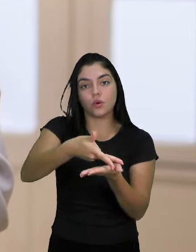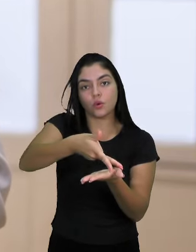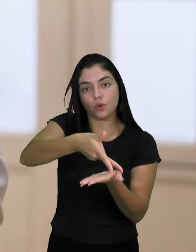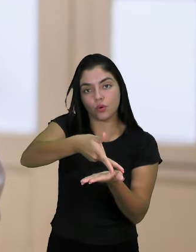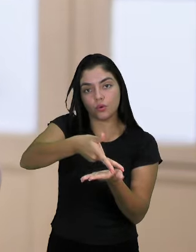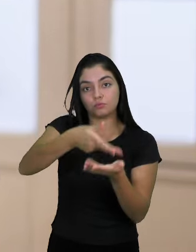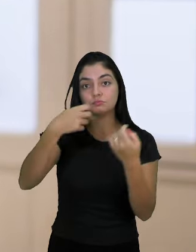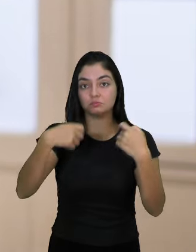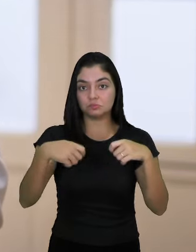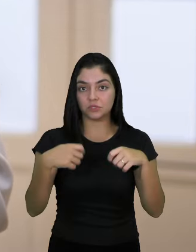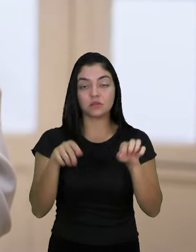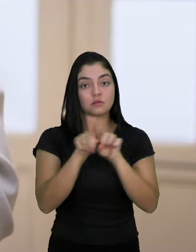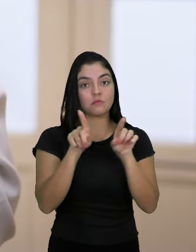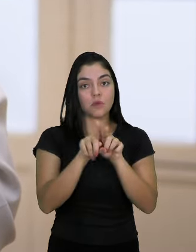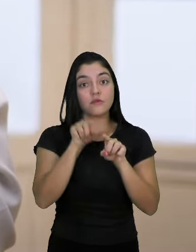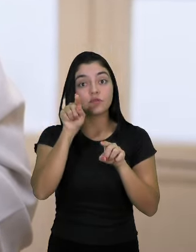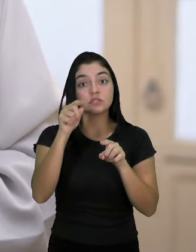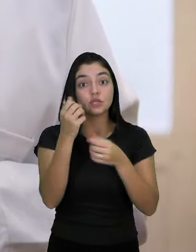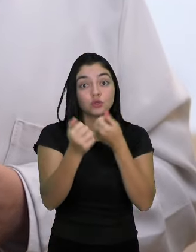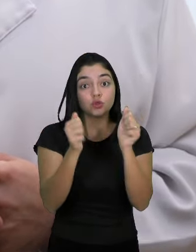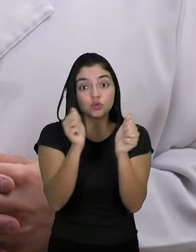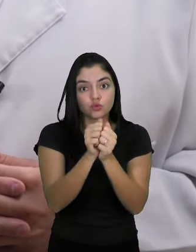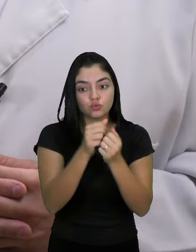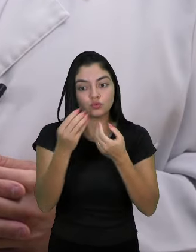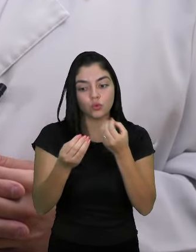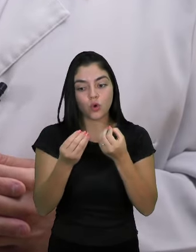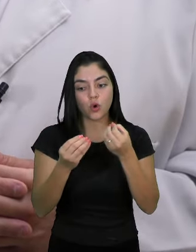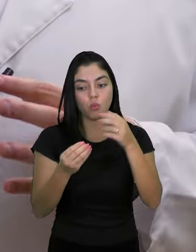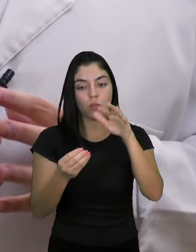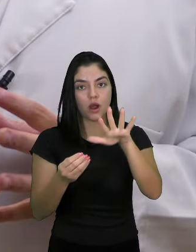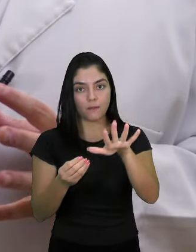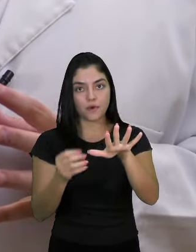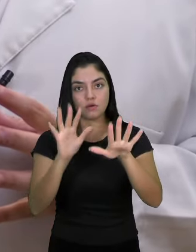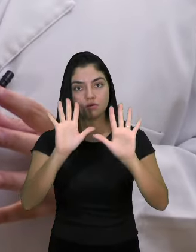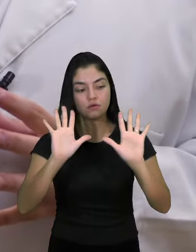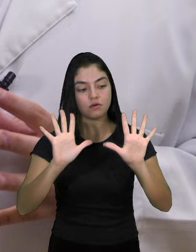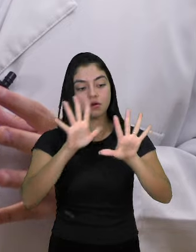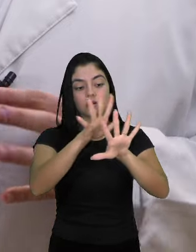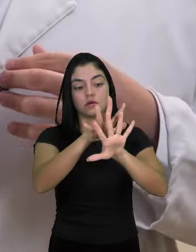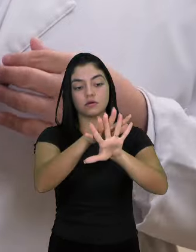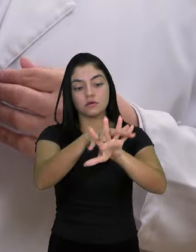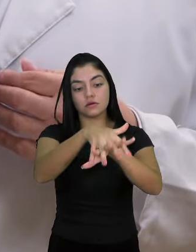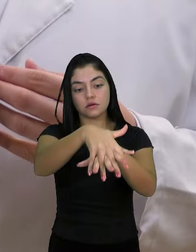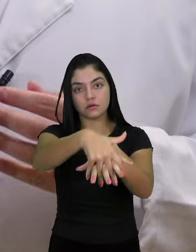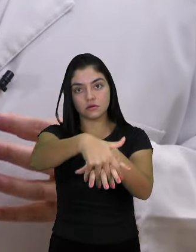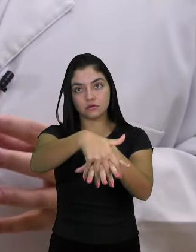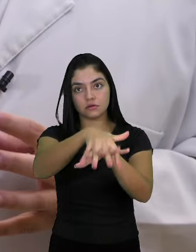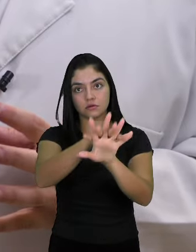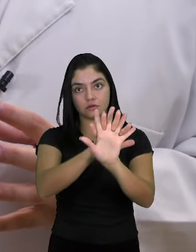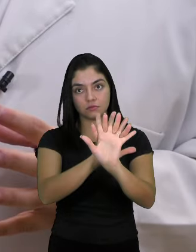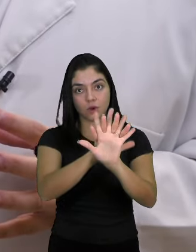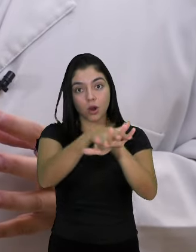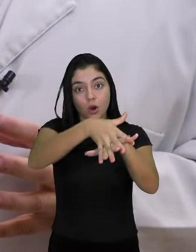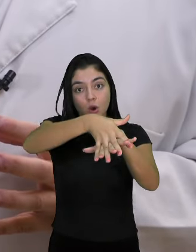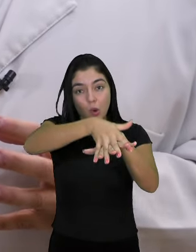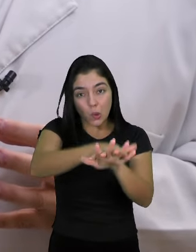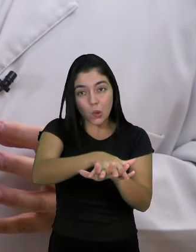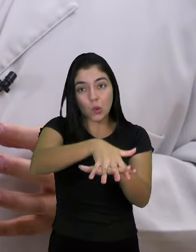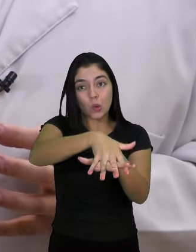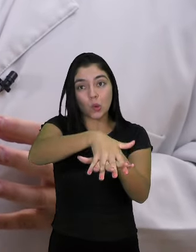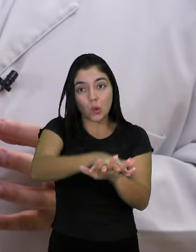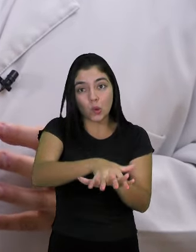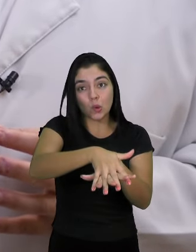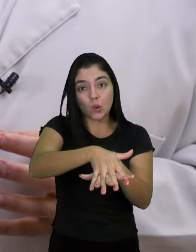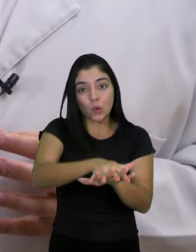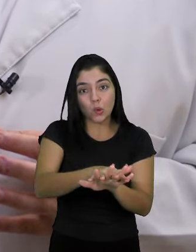em relação aos pés. É importante ajoelhar-se ao lado da vítima e, entre os dois mamilos, iniciar as compressões